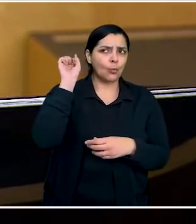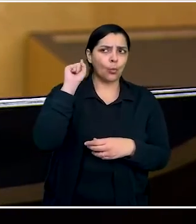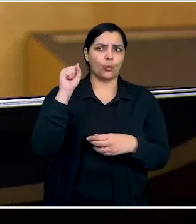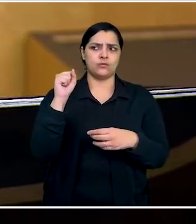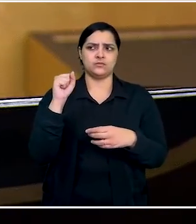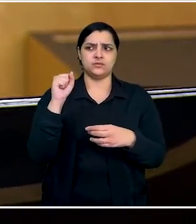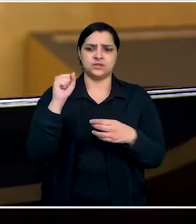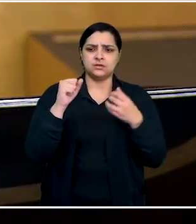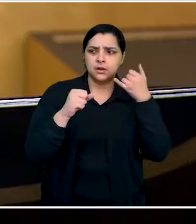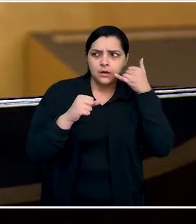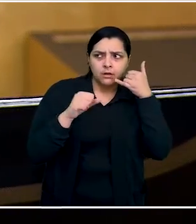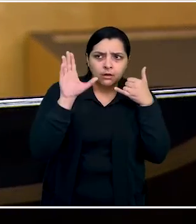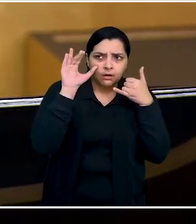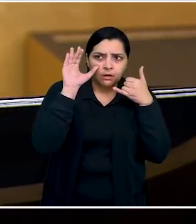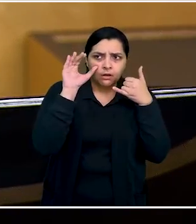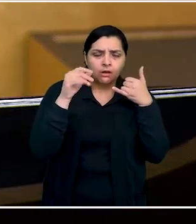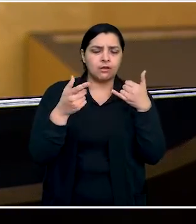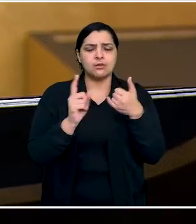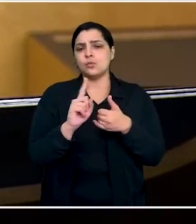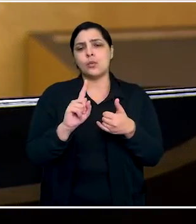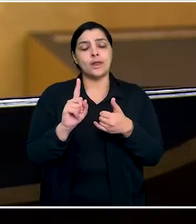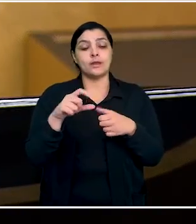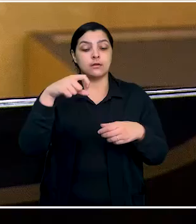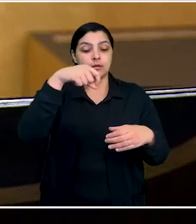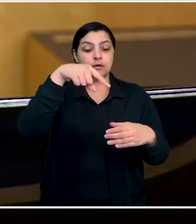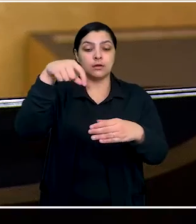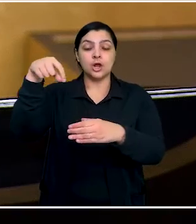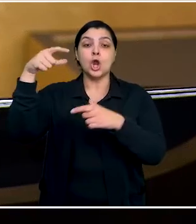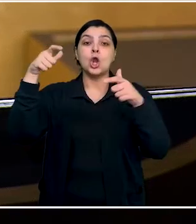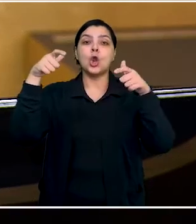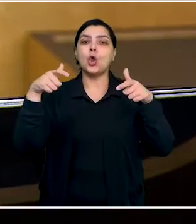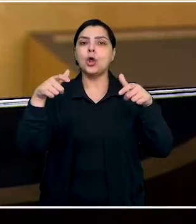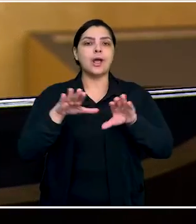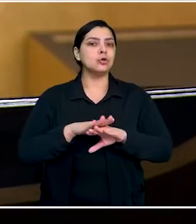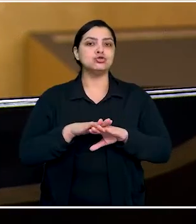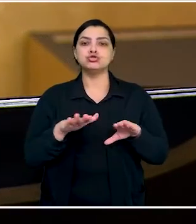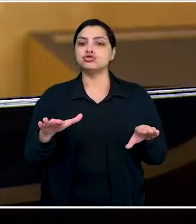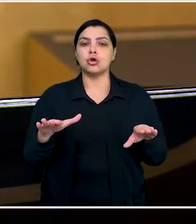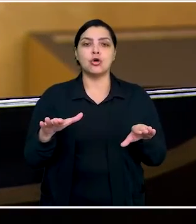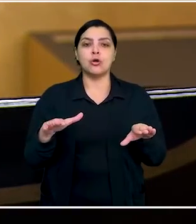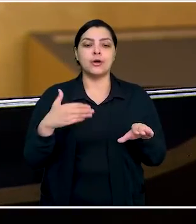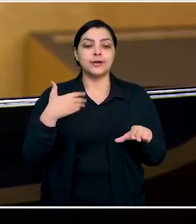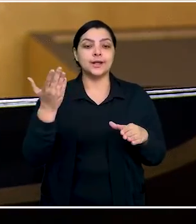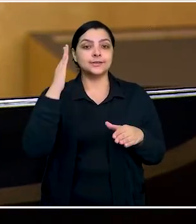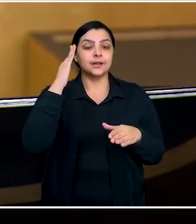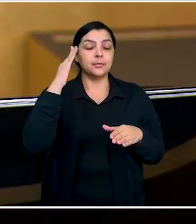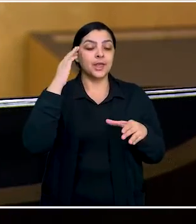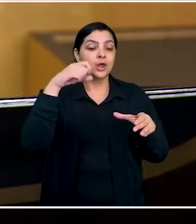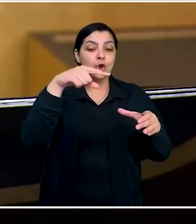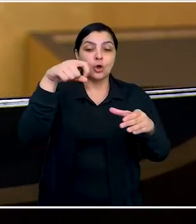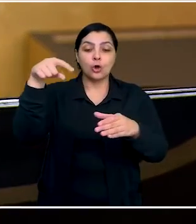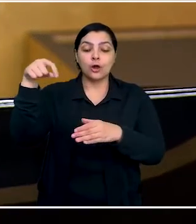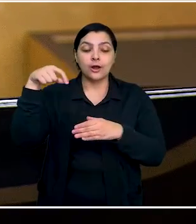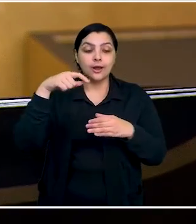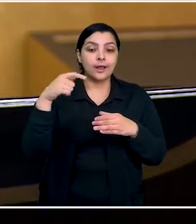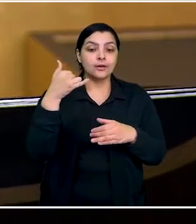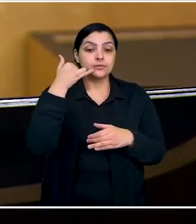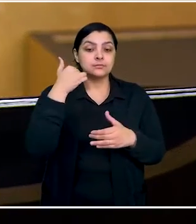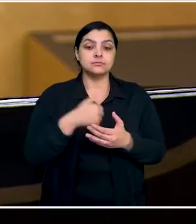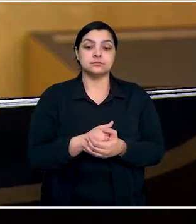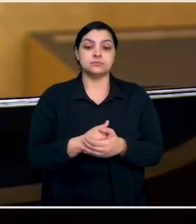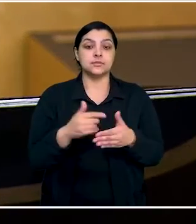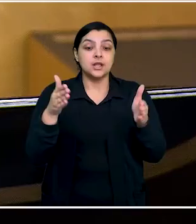é comunicação. A localização é diferente. O local onde o aparelho está e